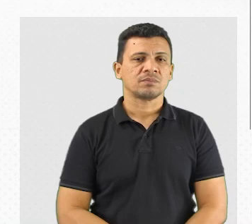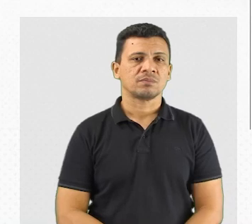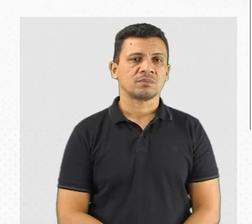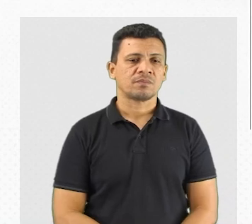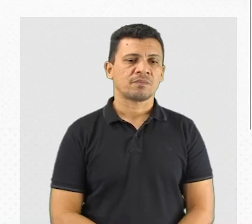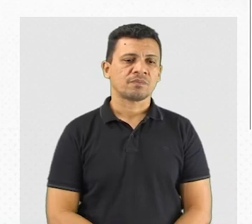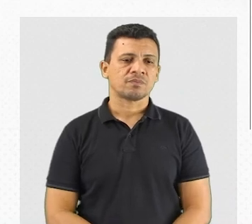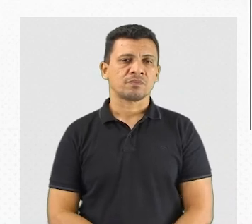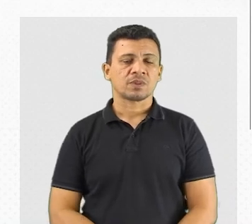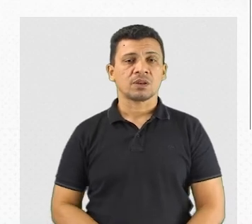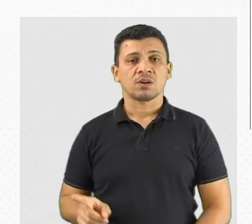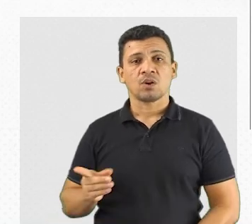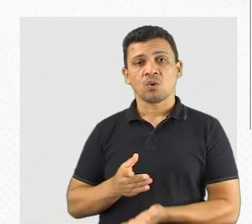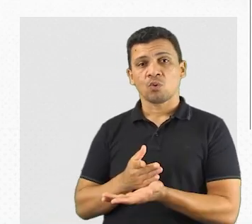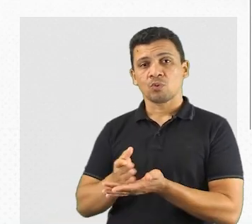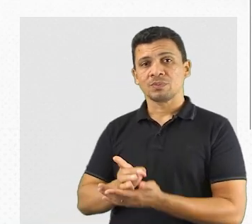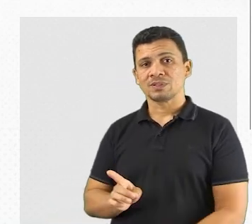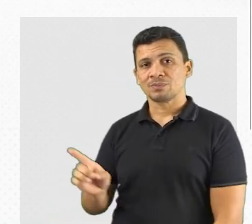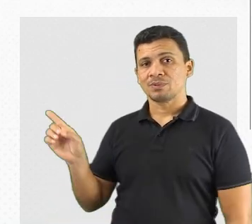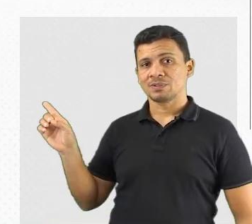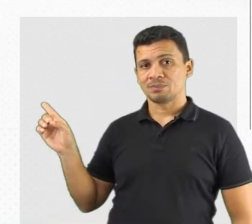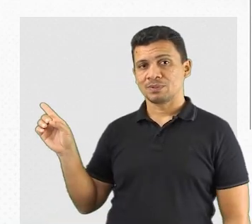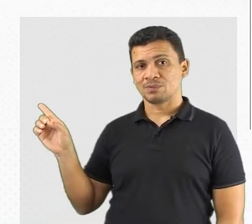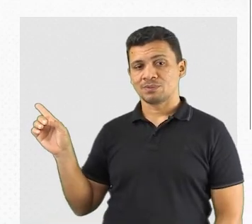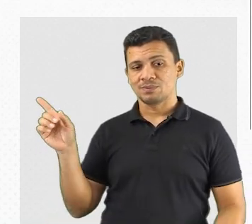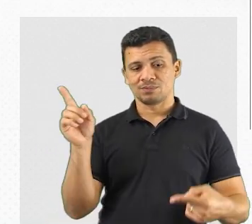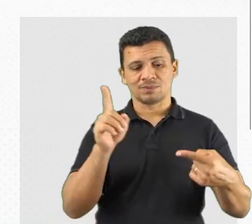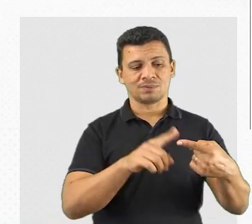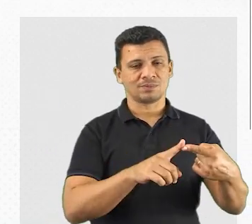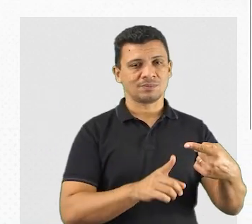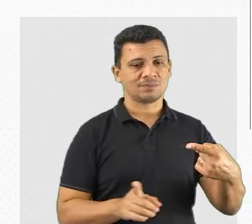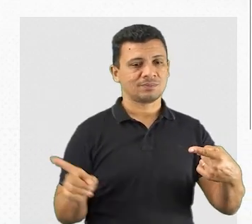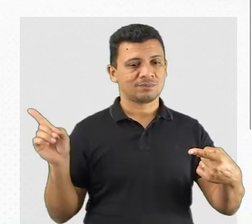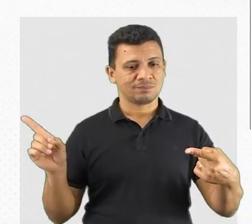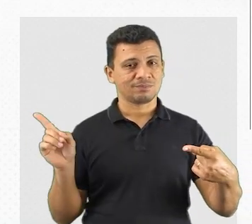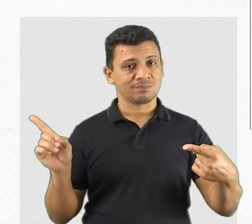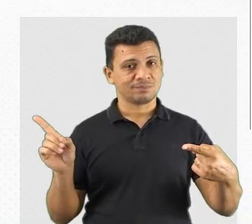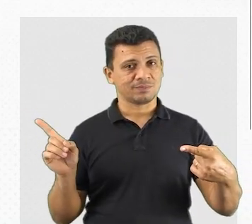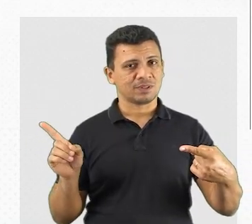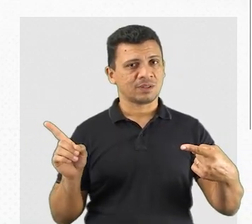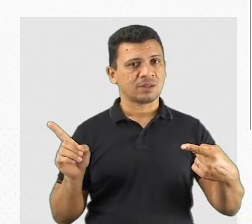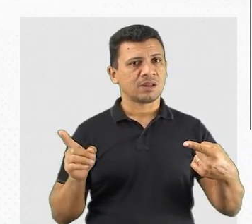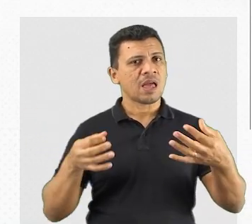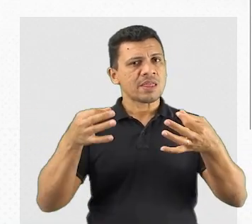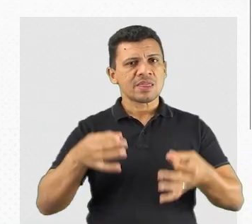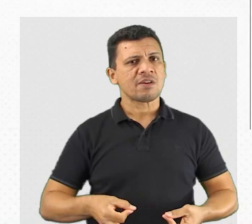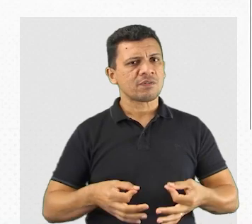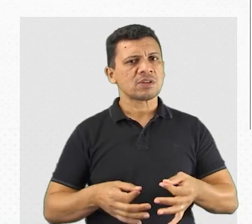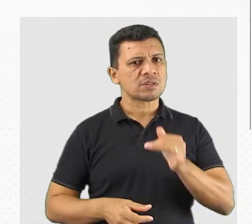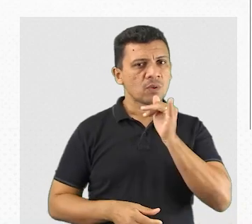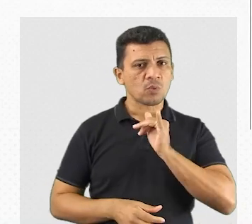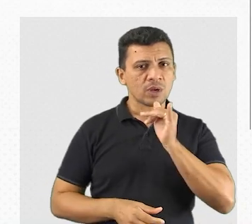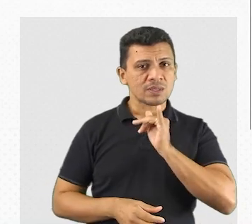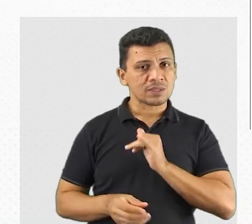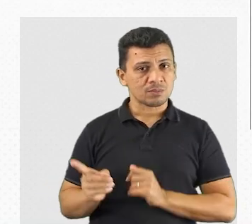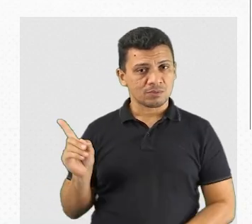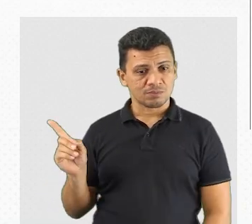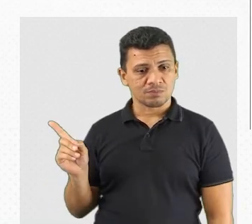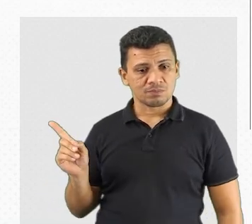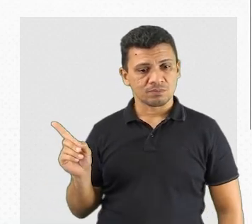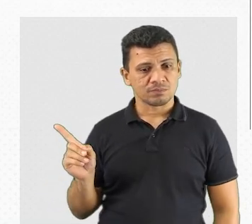Bora começar pela ebulioscopia. Vamos criar a definição pelo exemplo que eu vou colocar aqui.